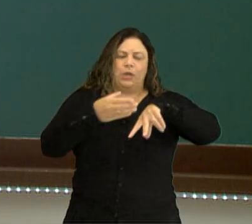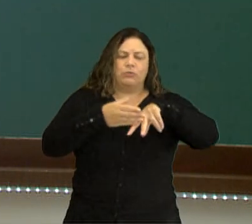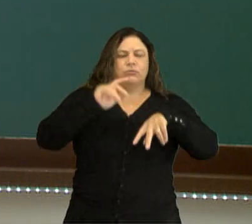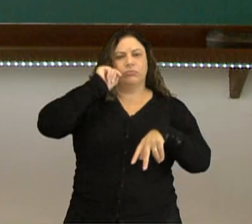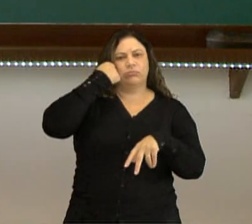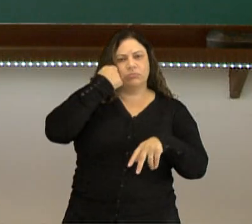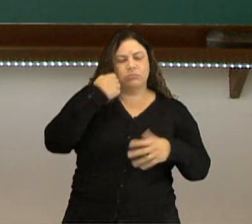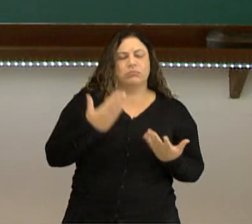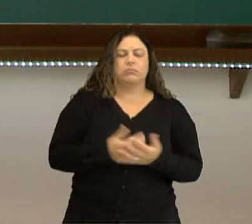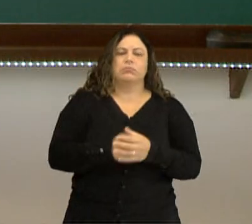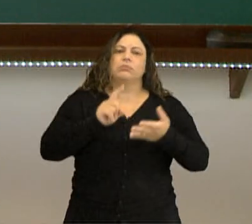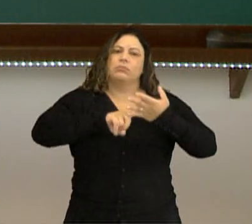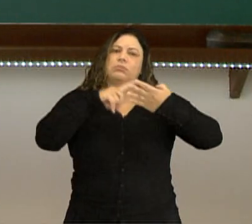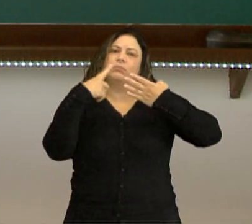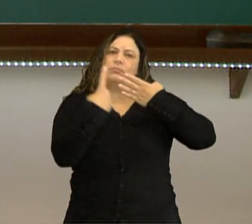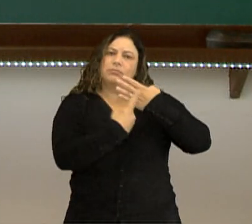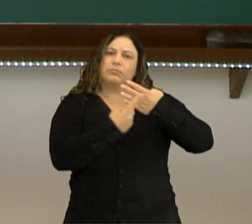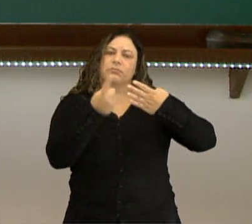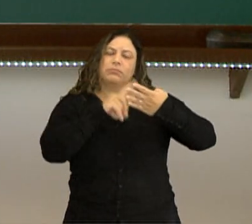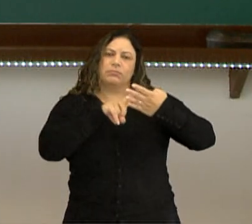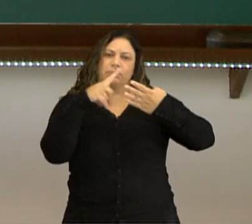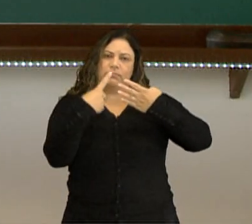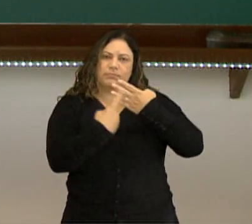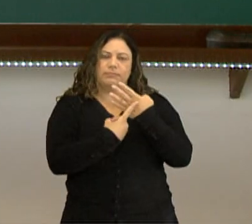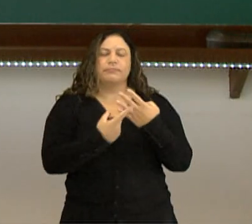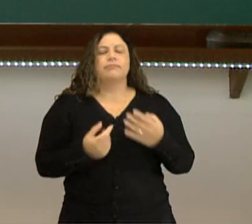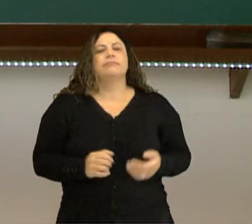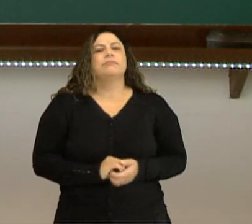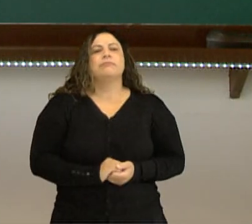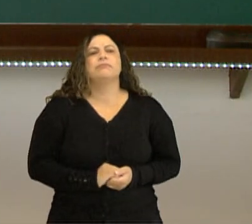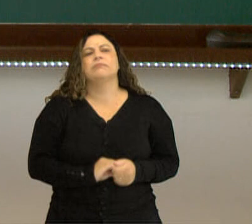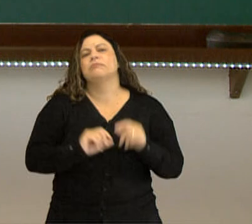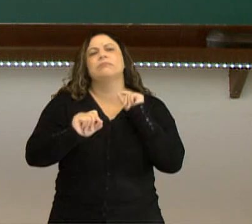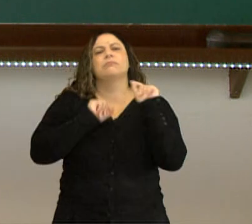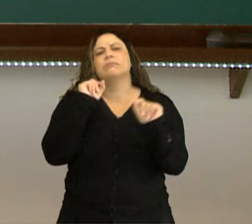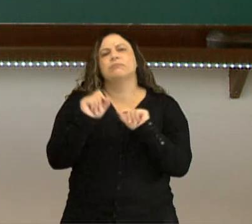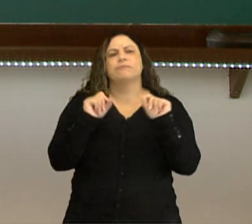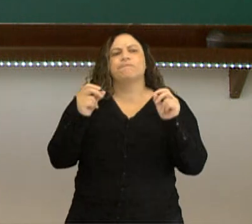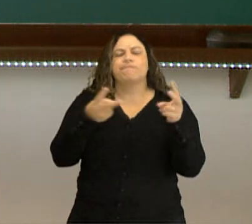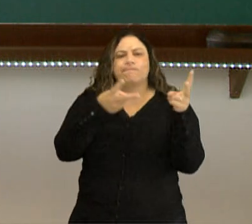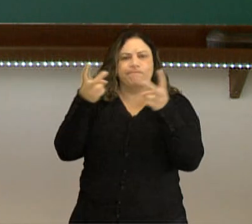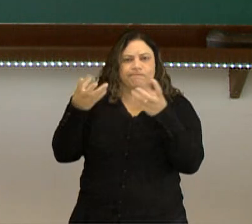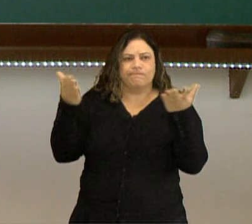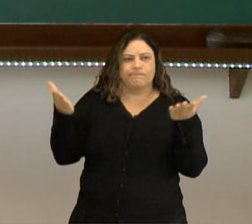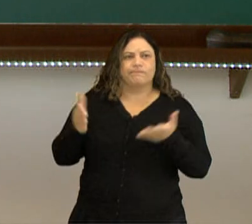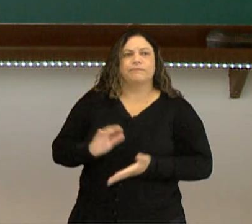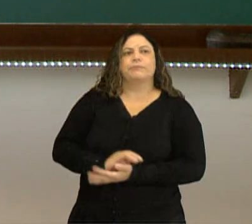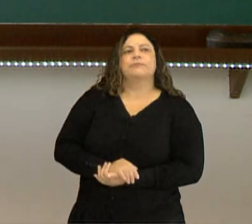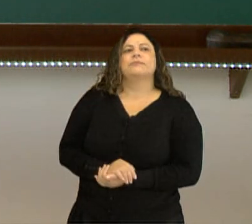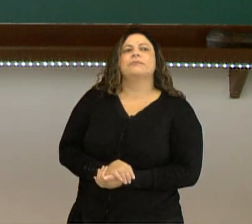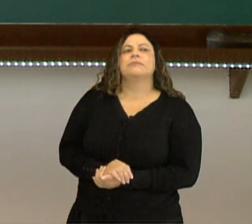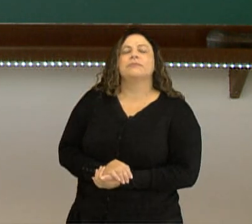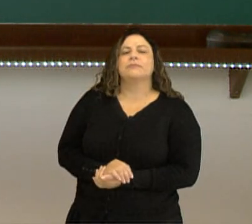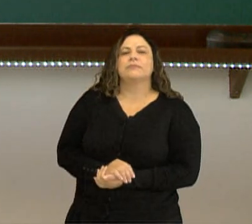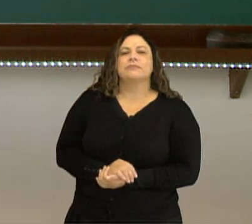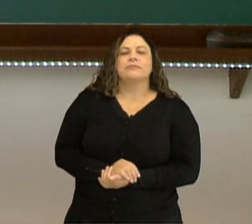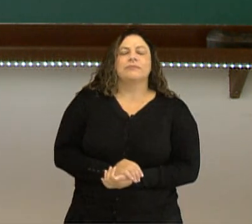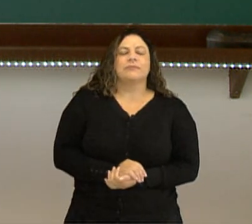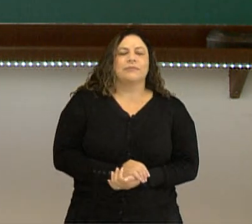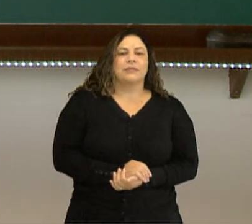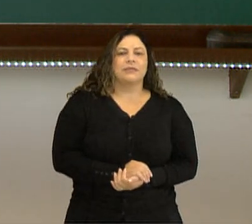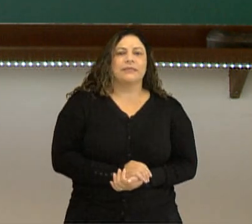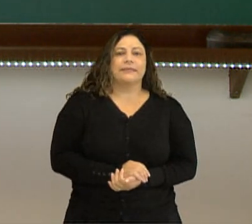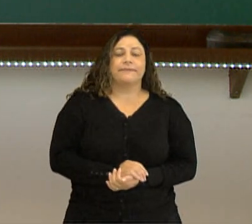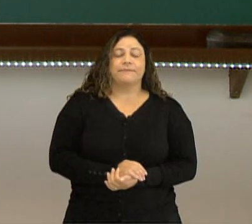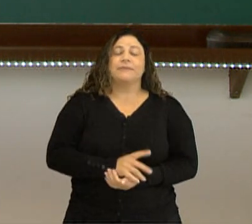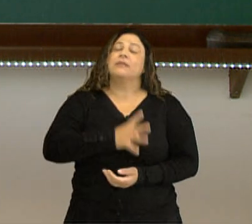uma figura de linguagem. Então, que figura de linguagem seria essa? Então, a gente vai ver aqui para frente um pouquinho das